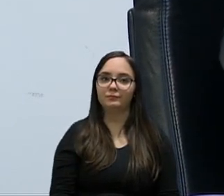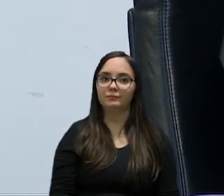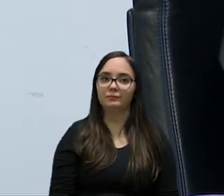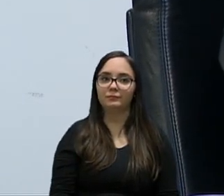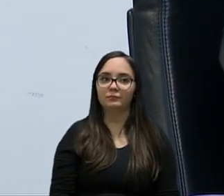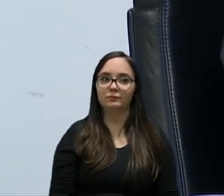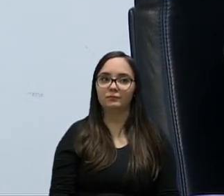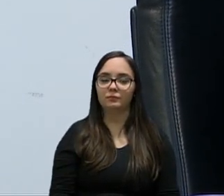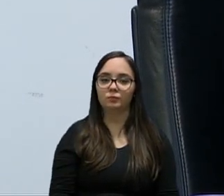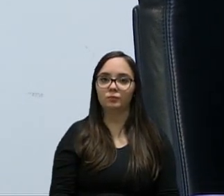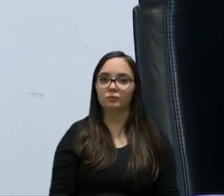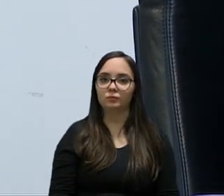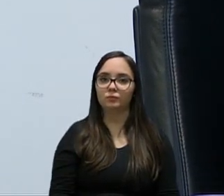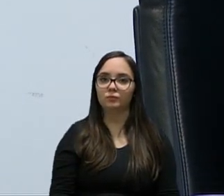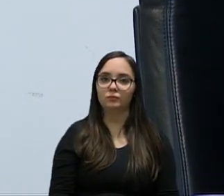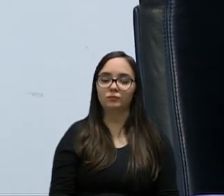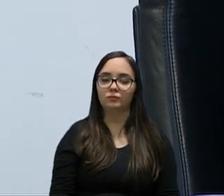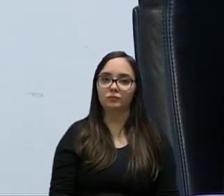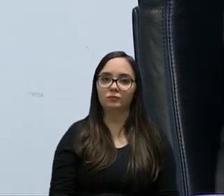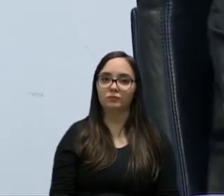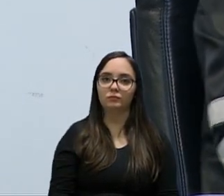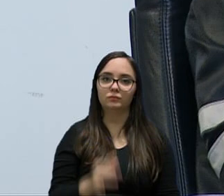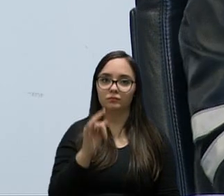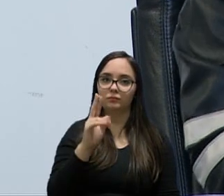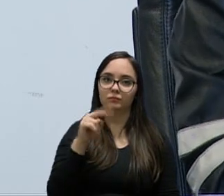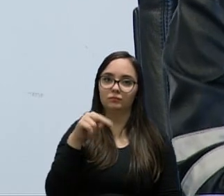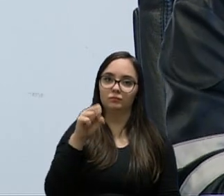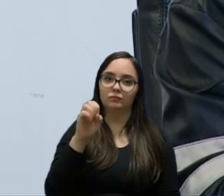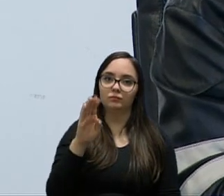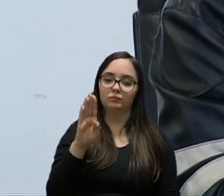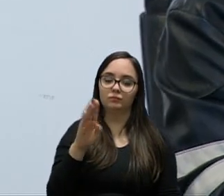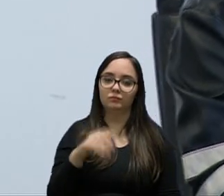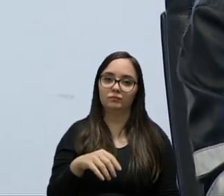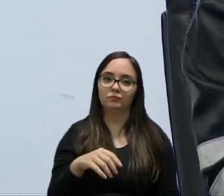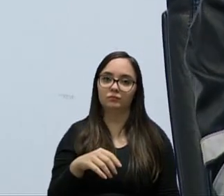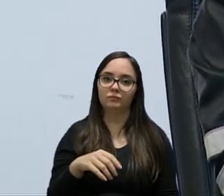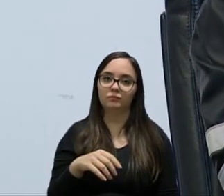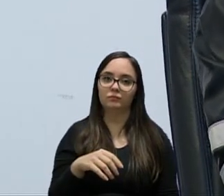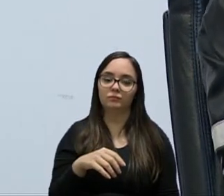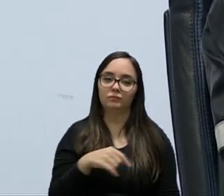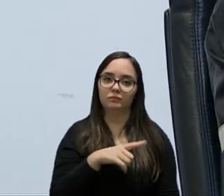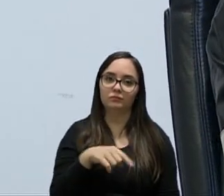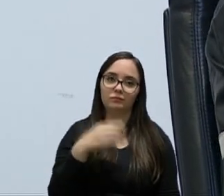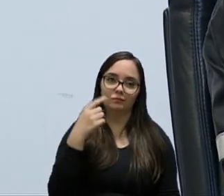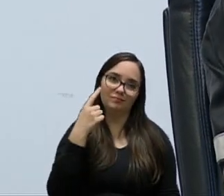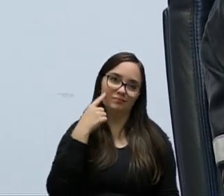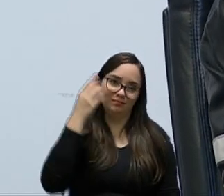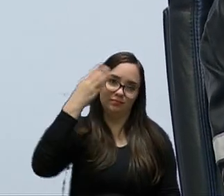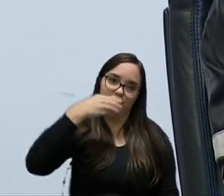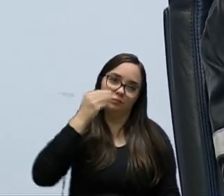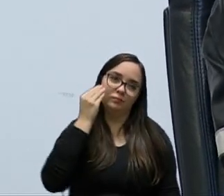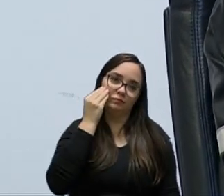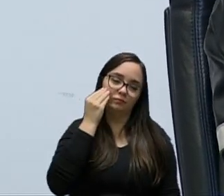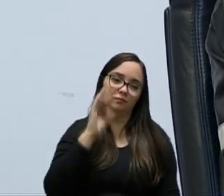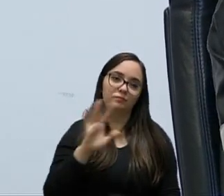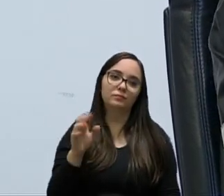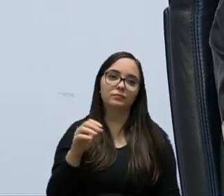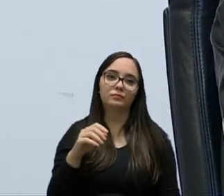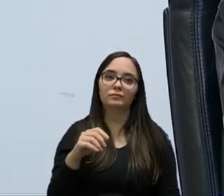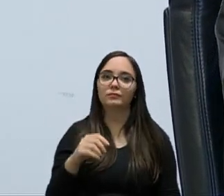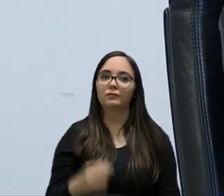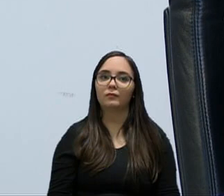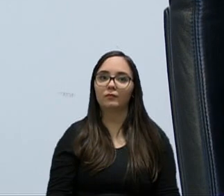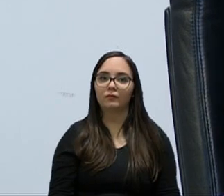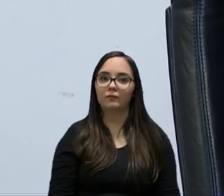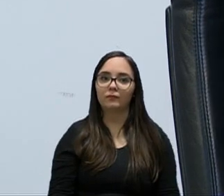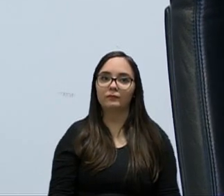vai vai ao encontro do que o grêmio falou sobre a funserv esse sistema extrativo aqui desse esse cálculo